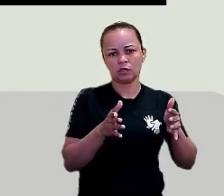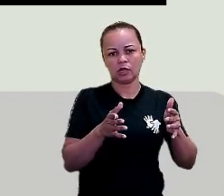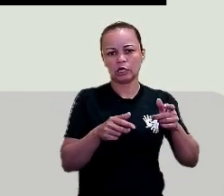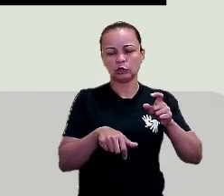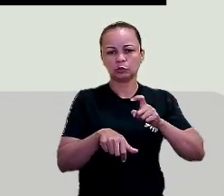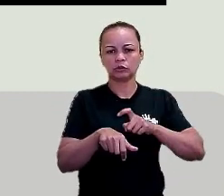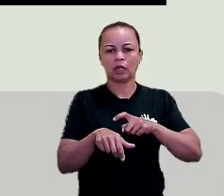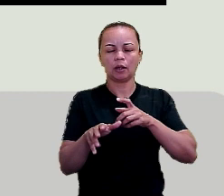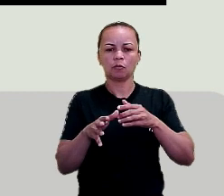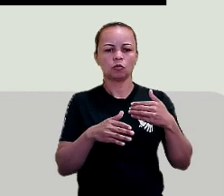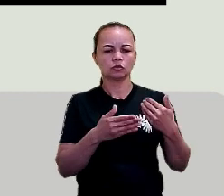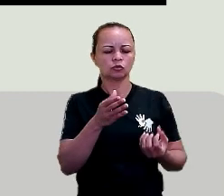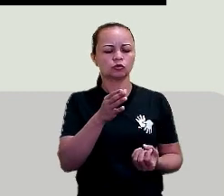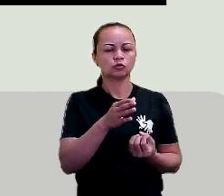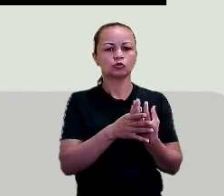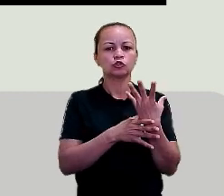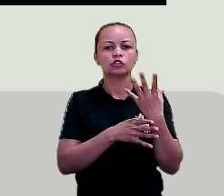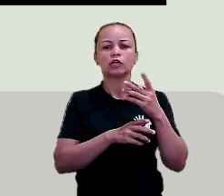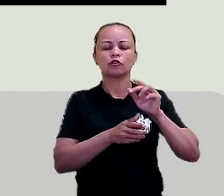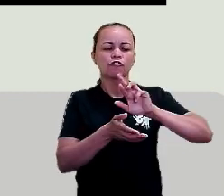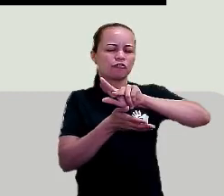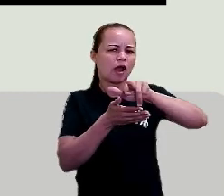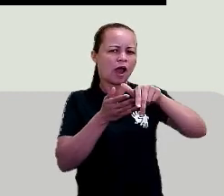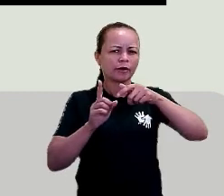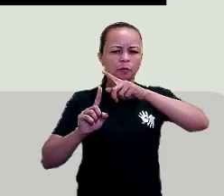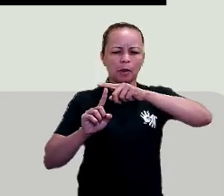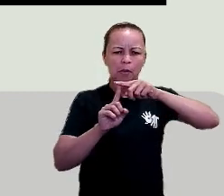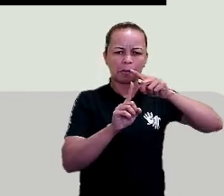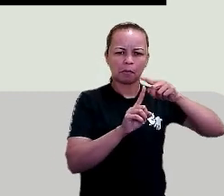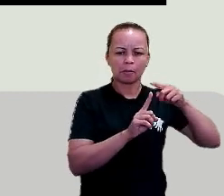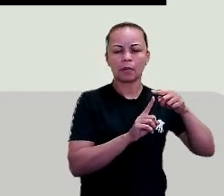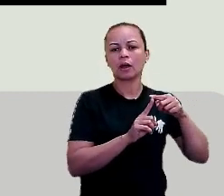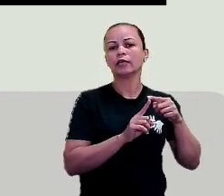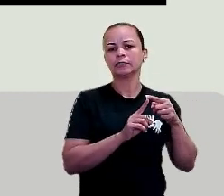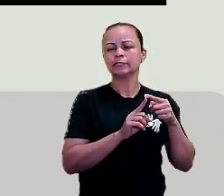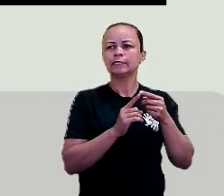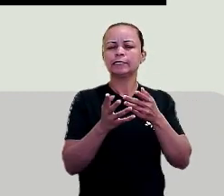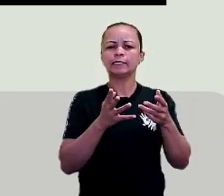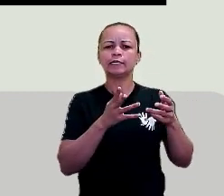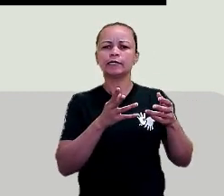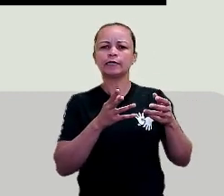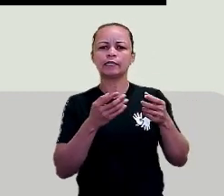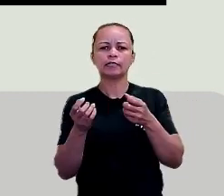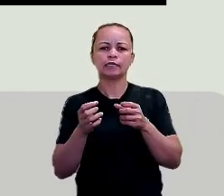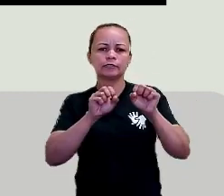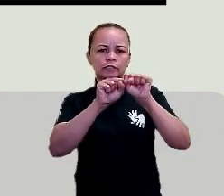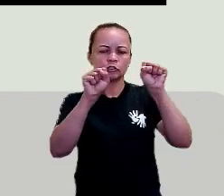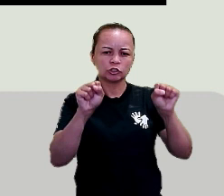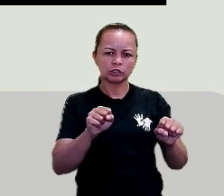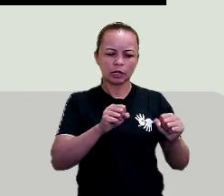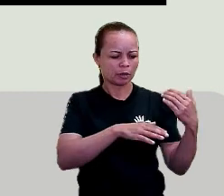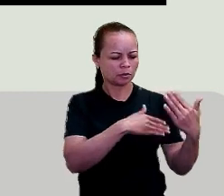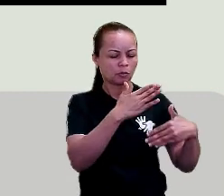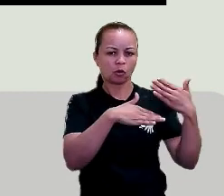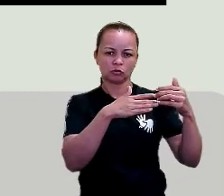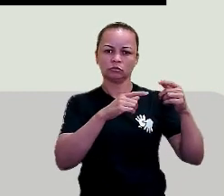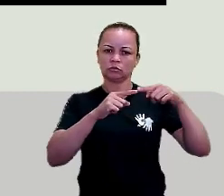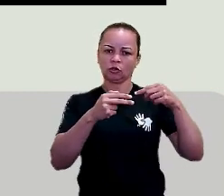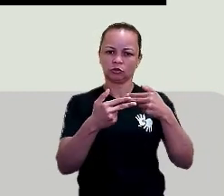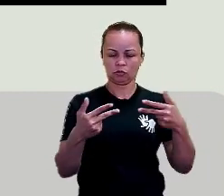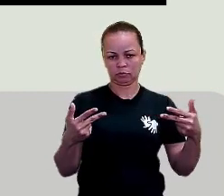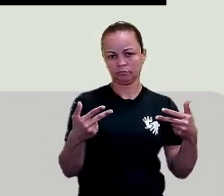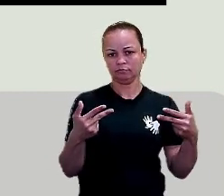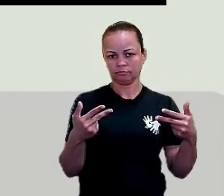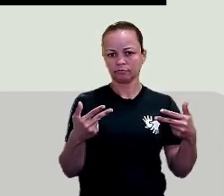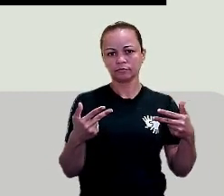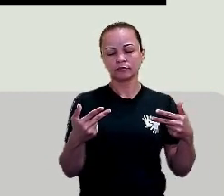tempo, surgiram diversos tipos de modelos e sistema de produção dos objetos e das